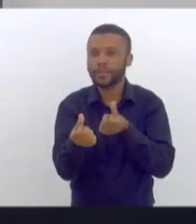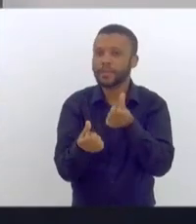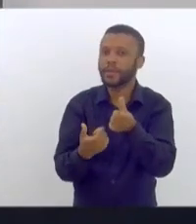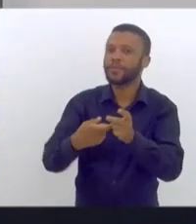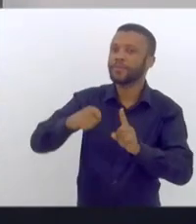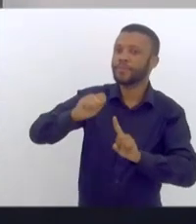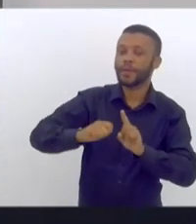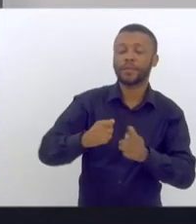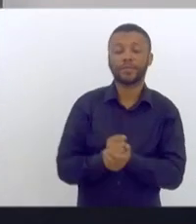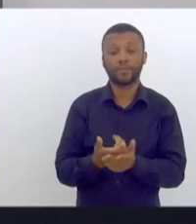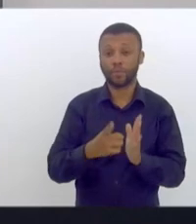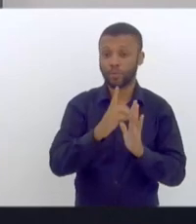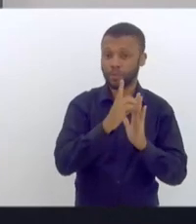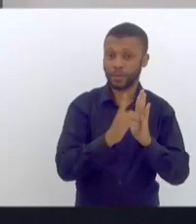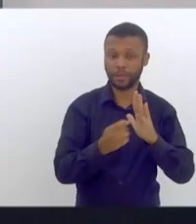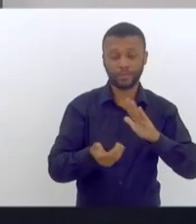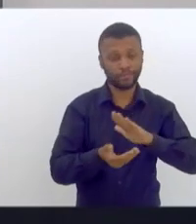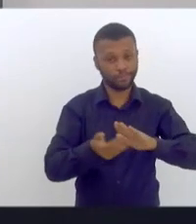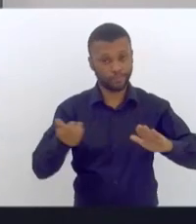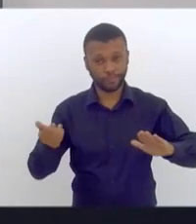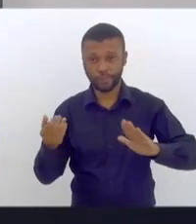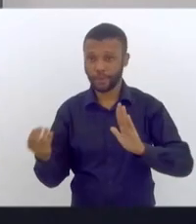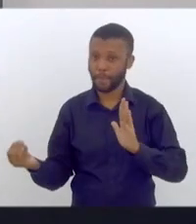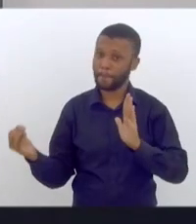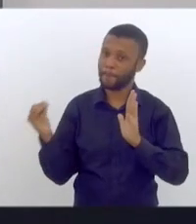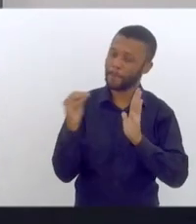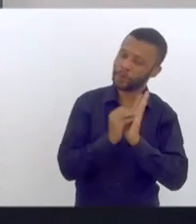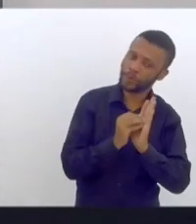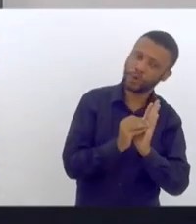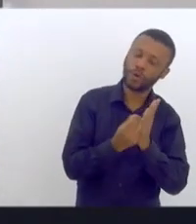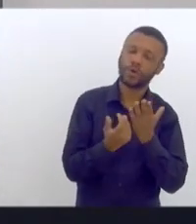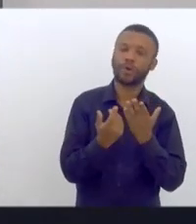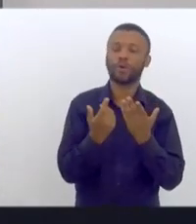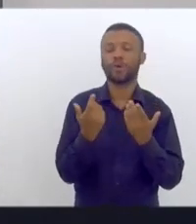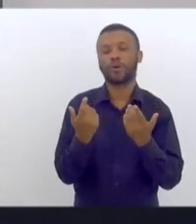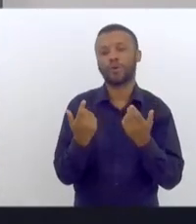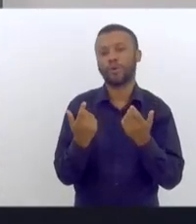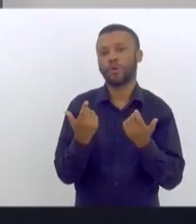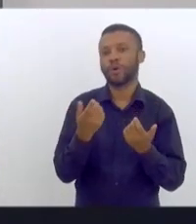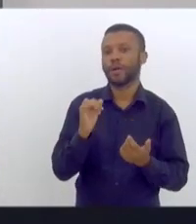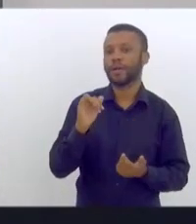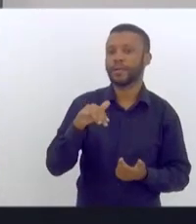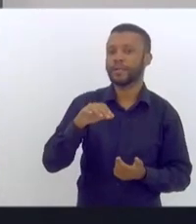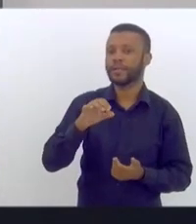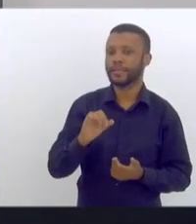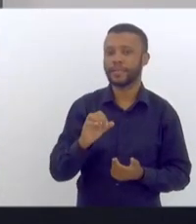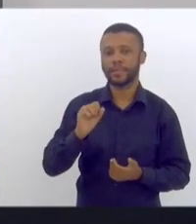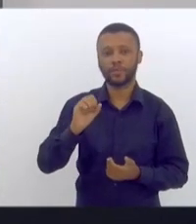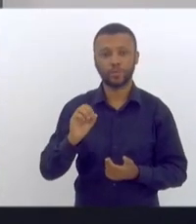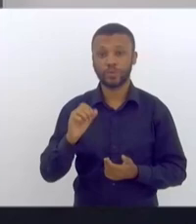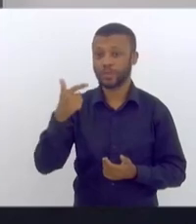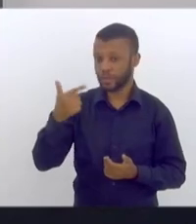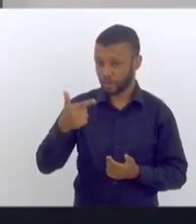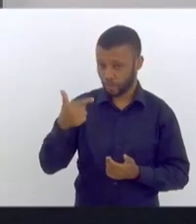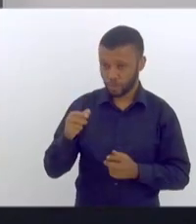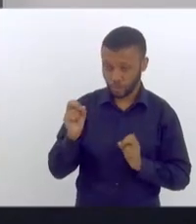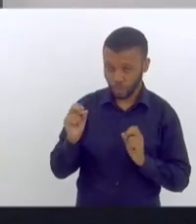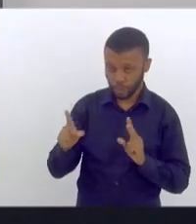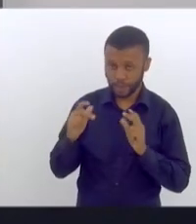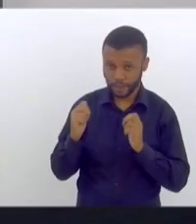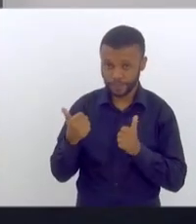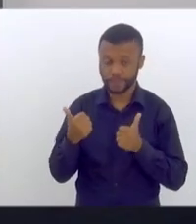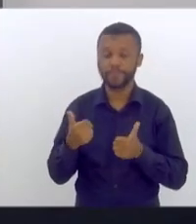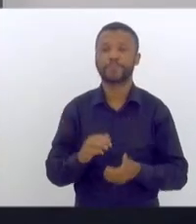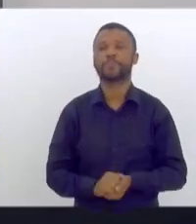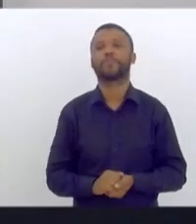e se acrescentou um inciso segundo perfeito Ok E